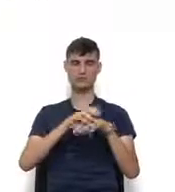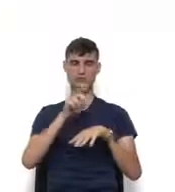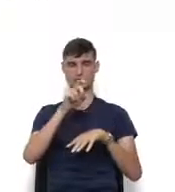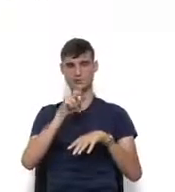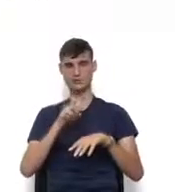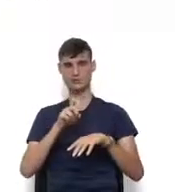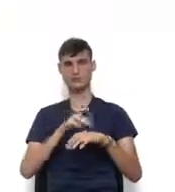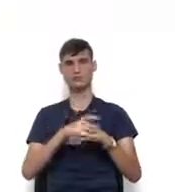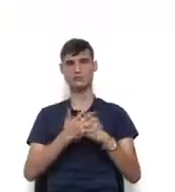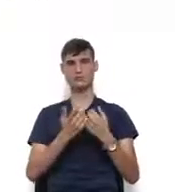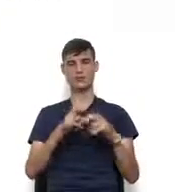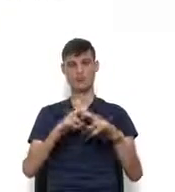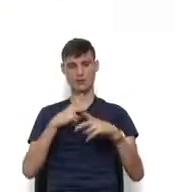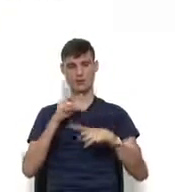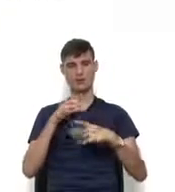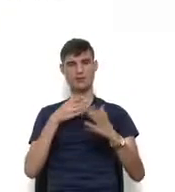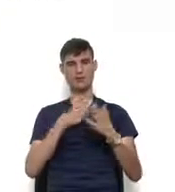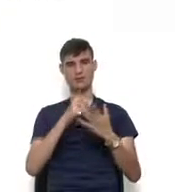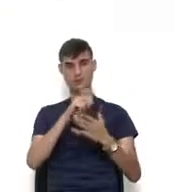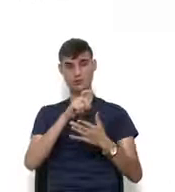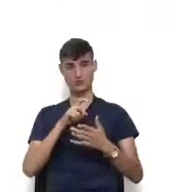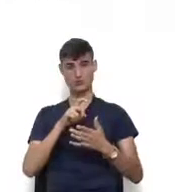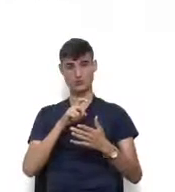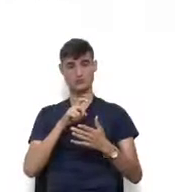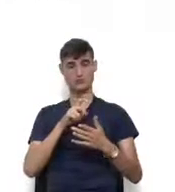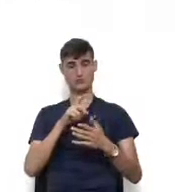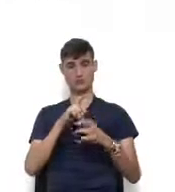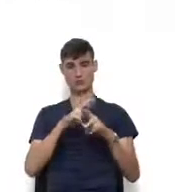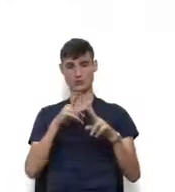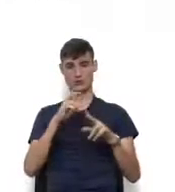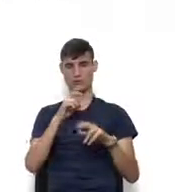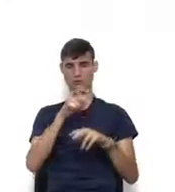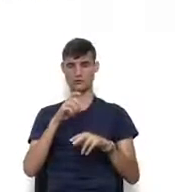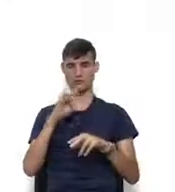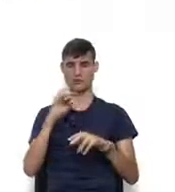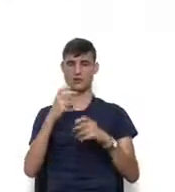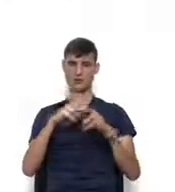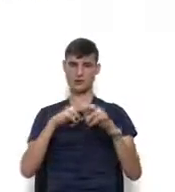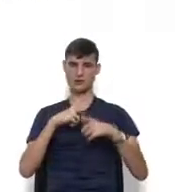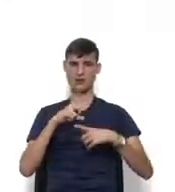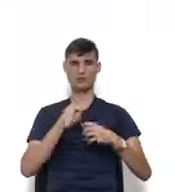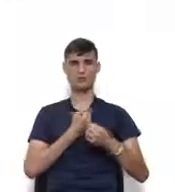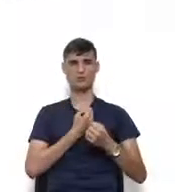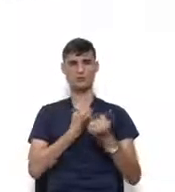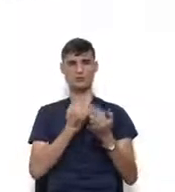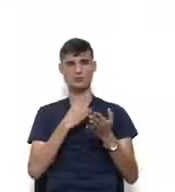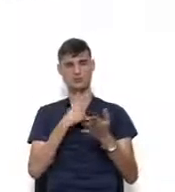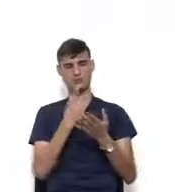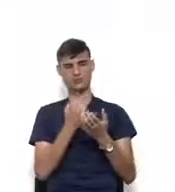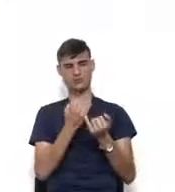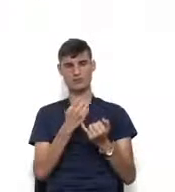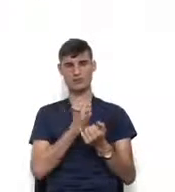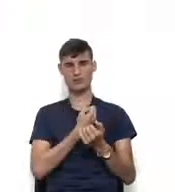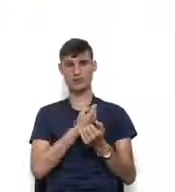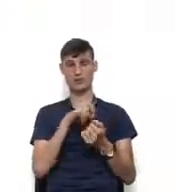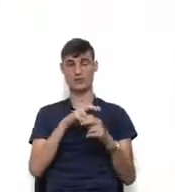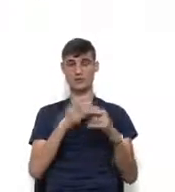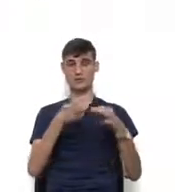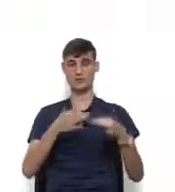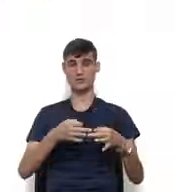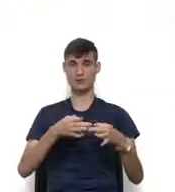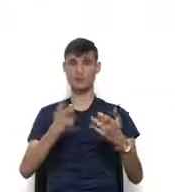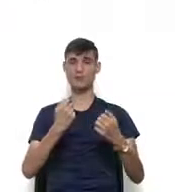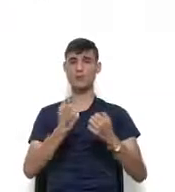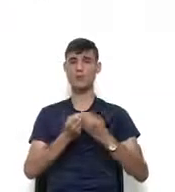x, em um ponto x igual a x0, com um determinado número de casas decimais corretas. E